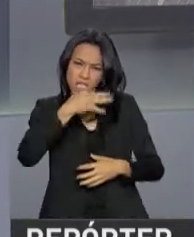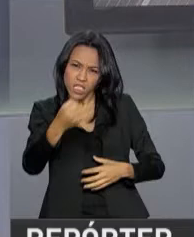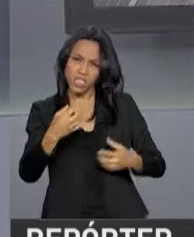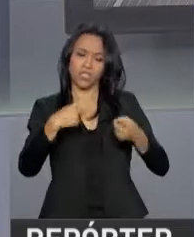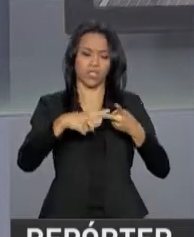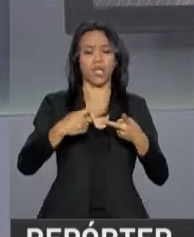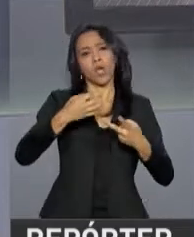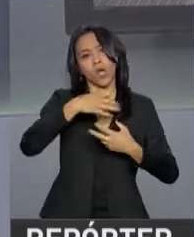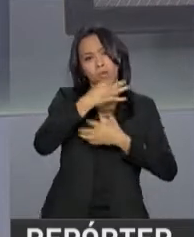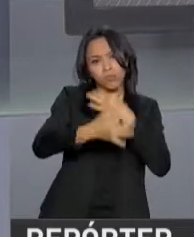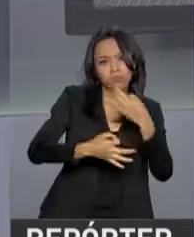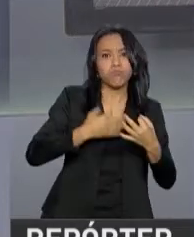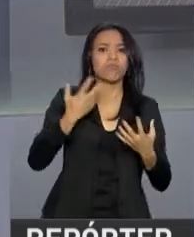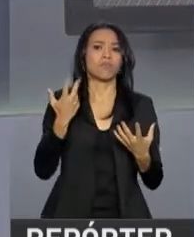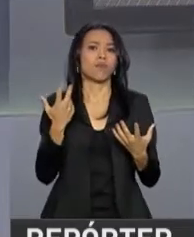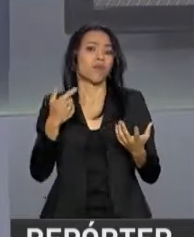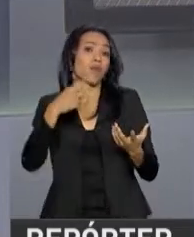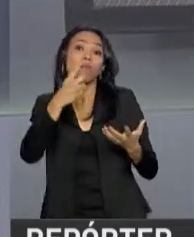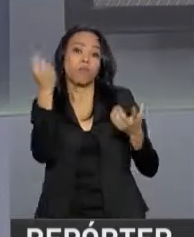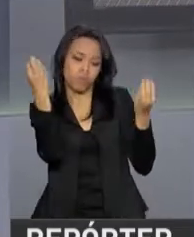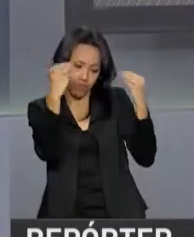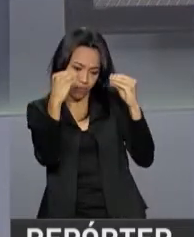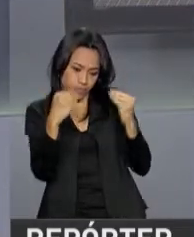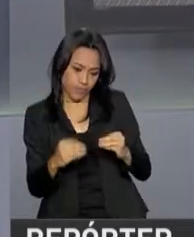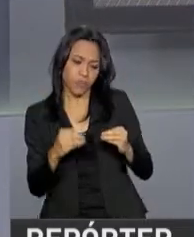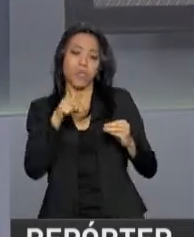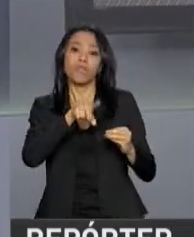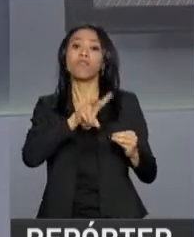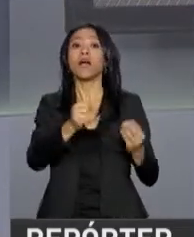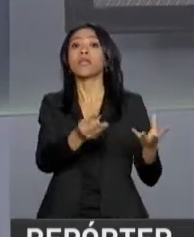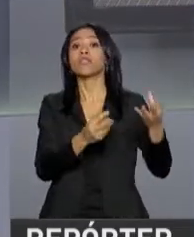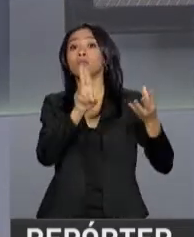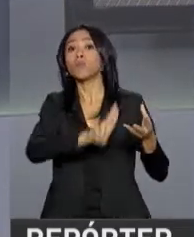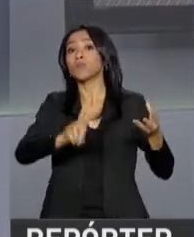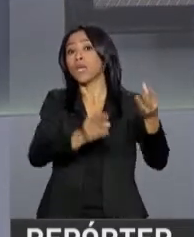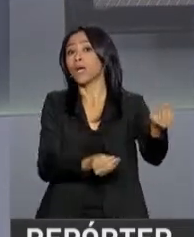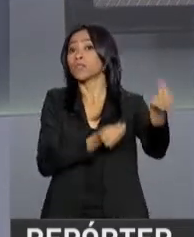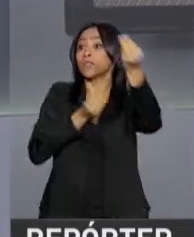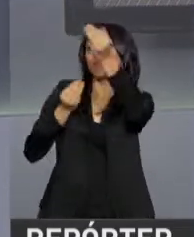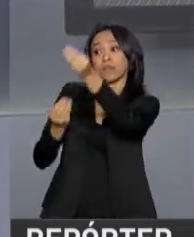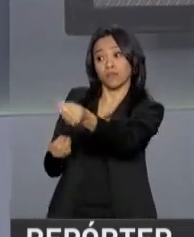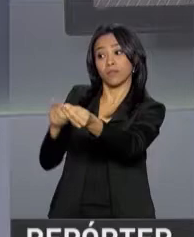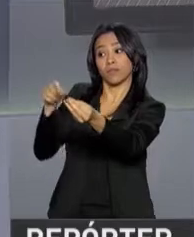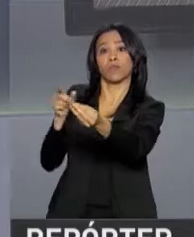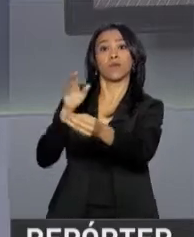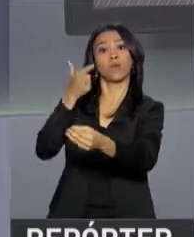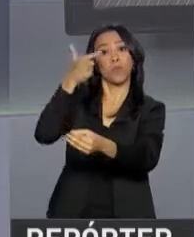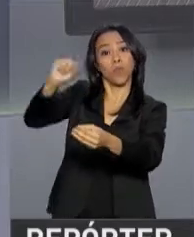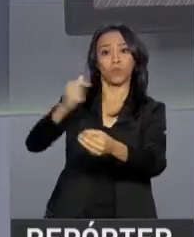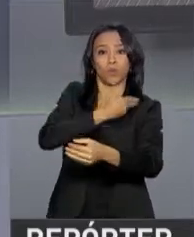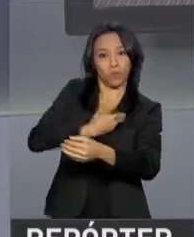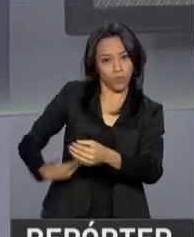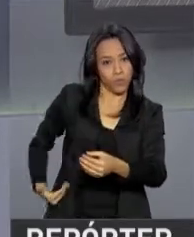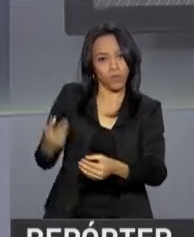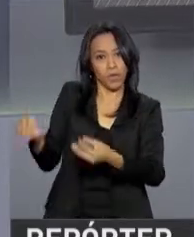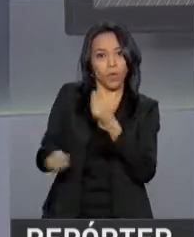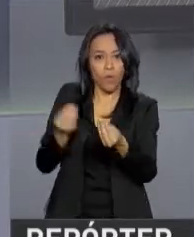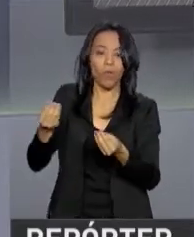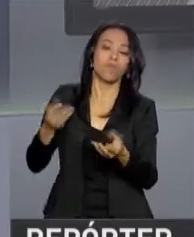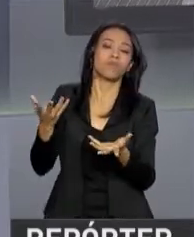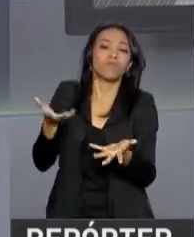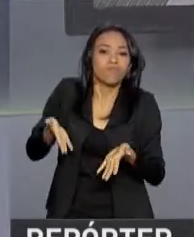assim a estratégia nacional vai ser usada na transição de governo para orientar articular e influenciar os rumos do